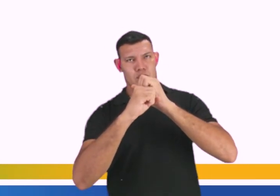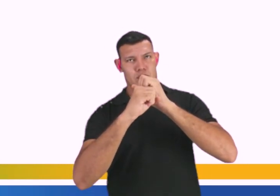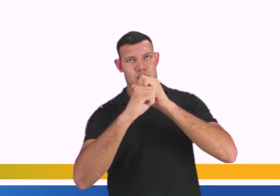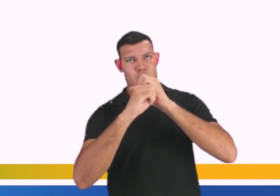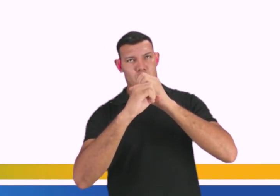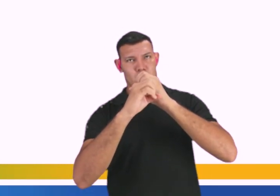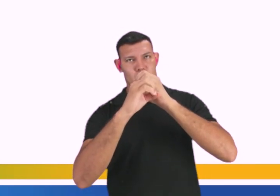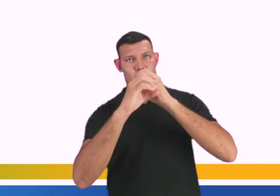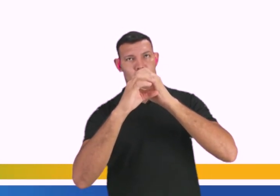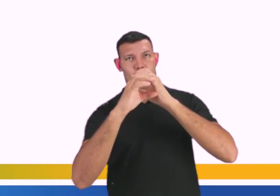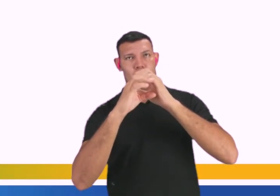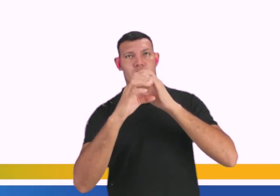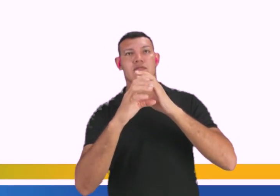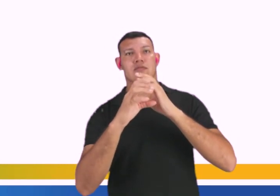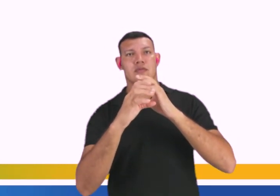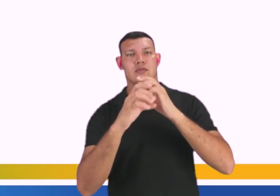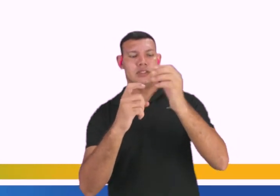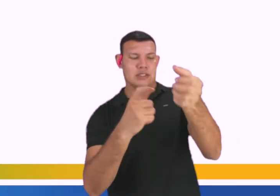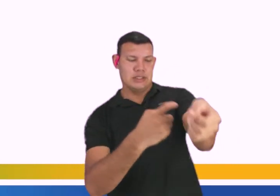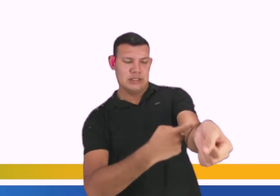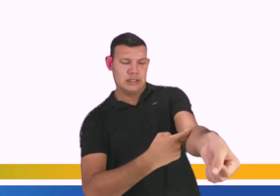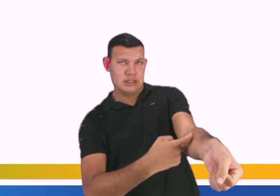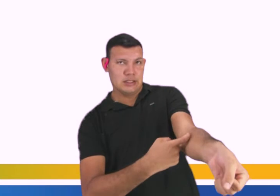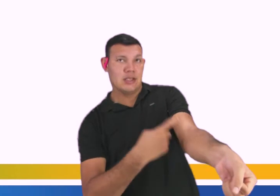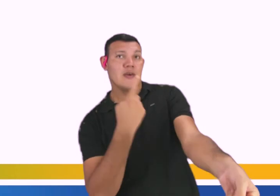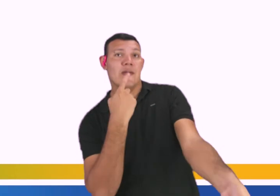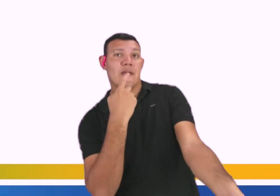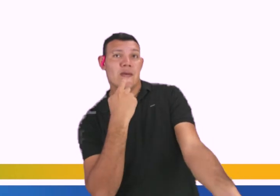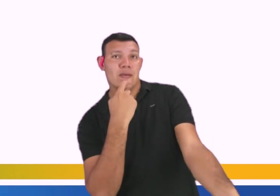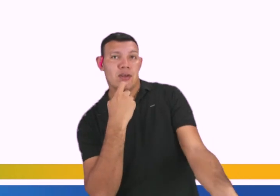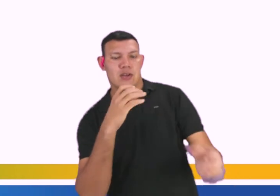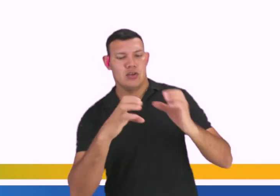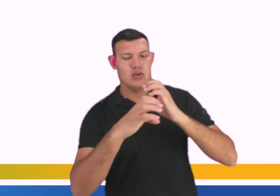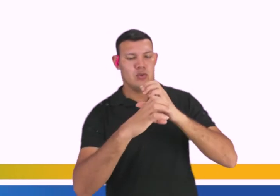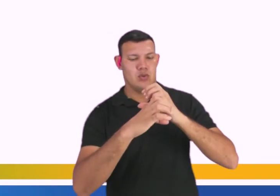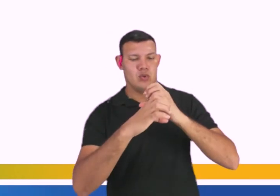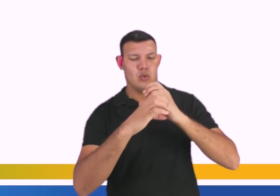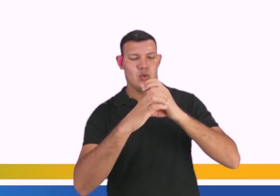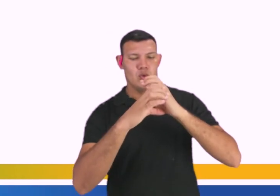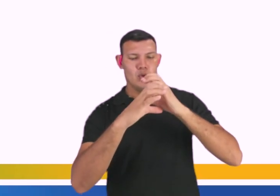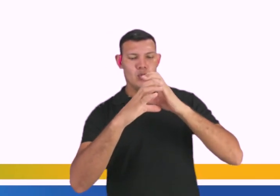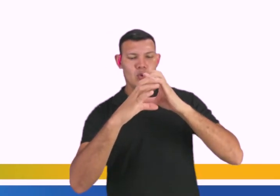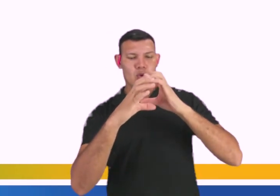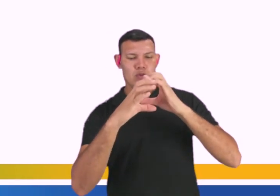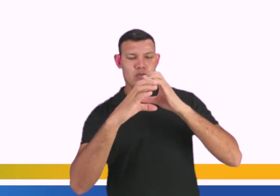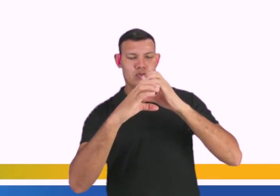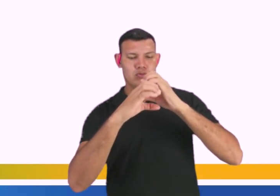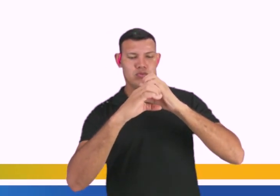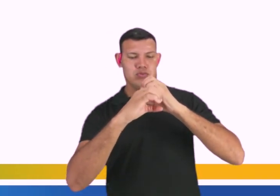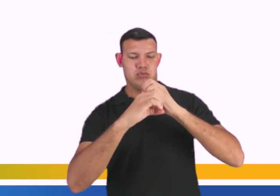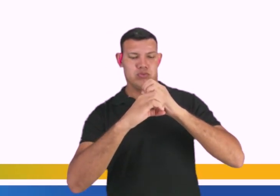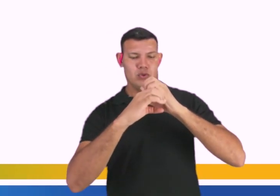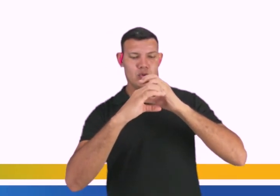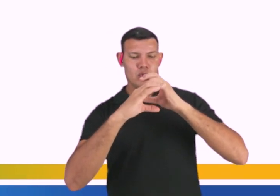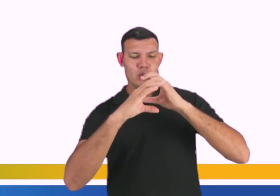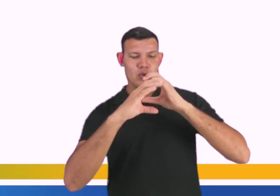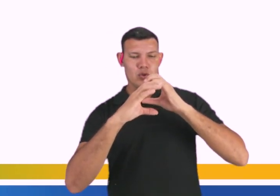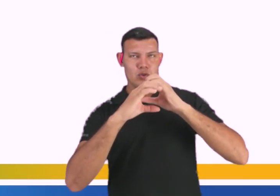É a força que o sangue faz nas paredes dos vasos ali. E aí pode ter uma série de